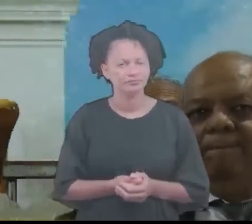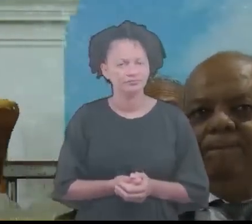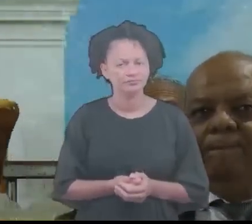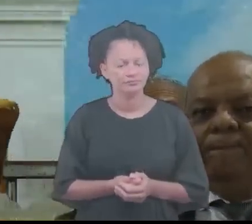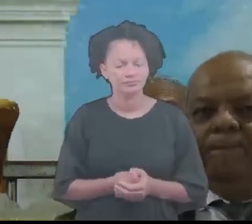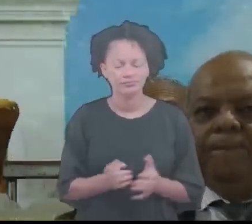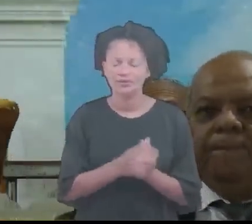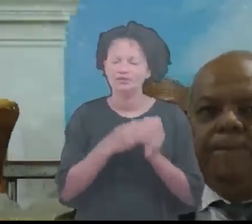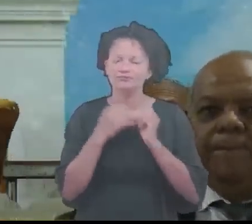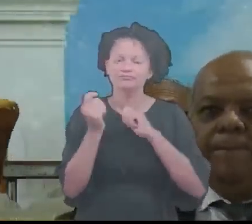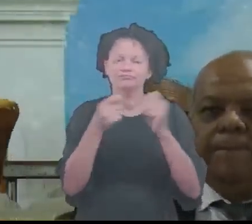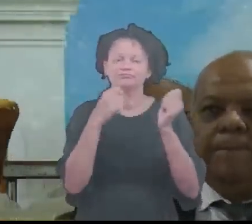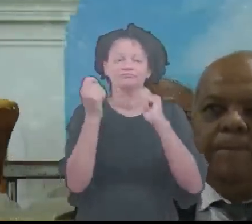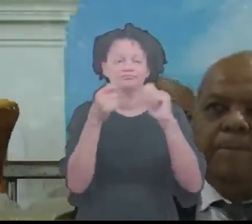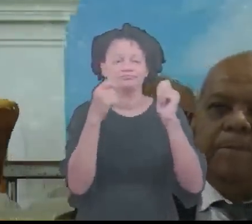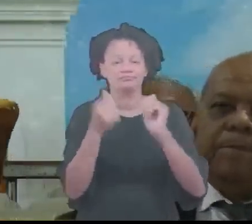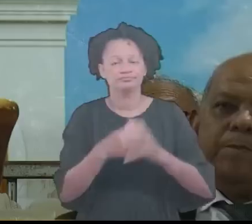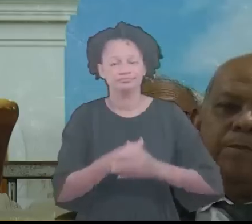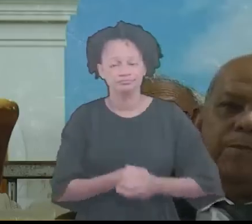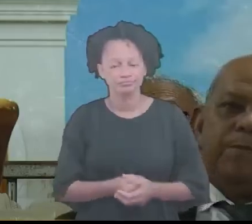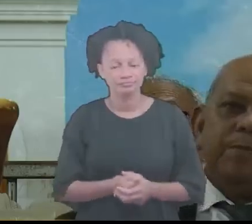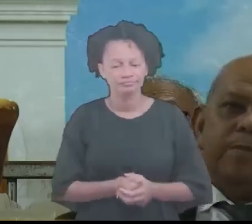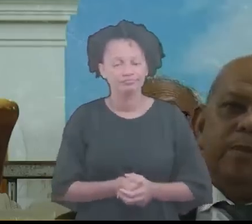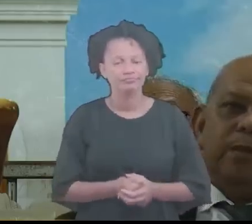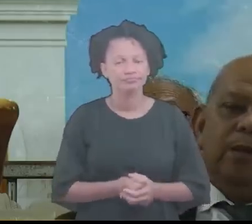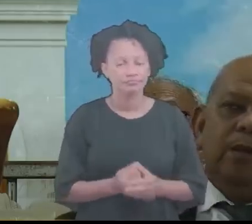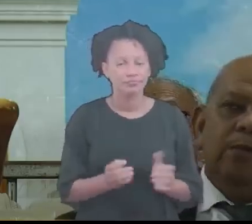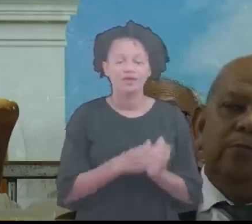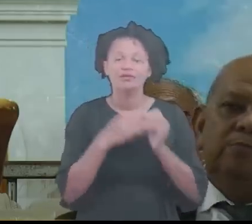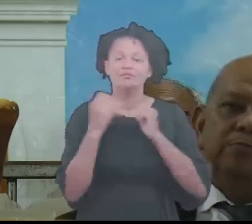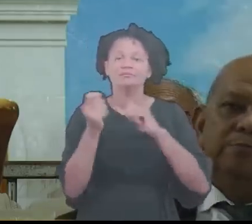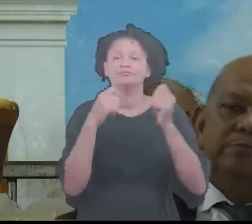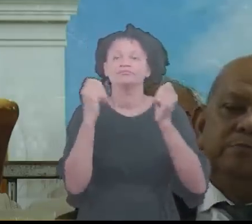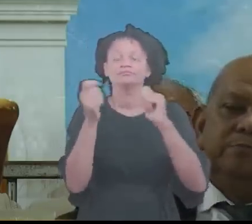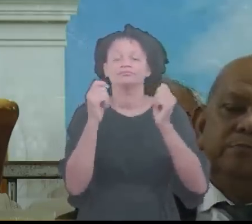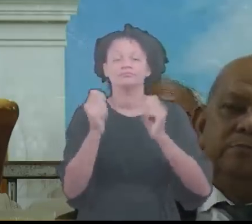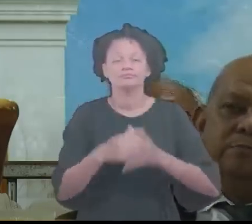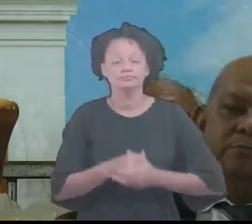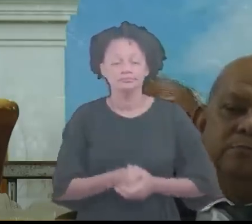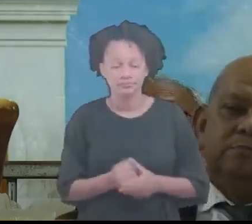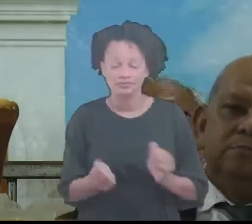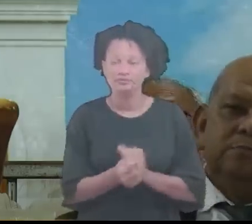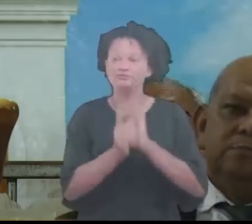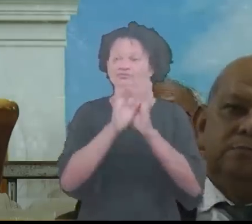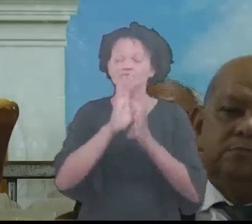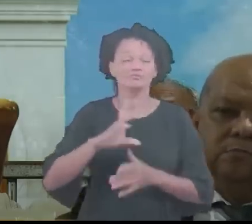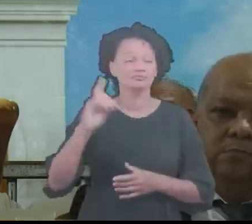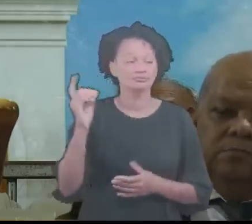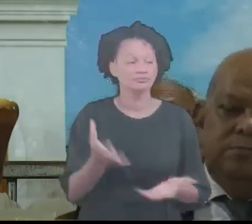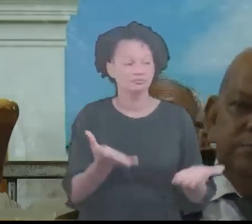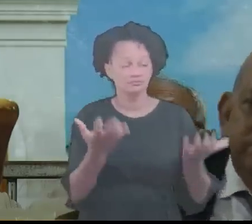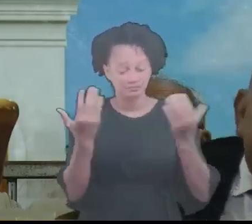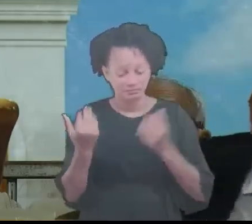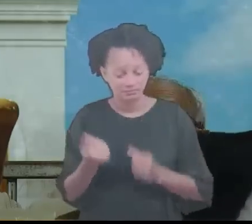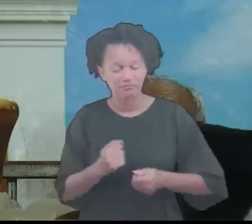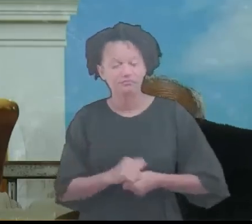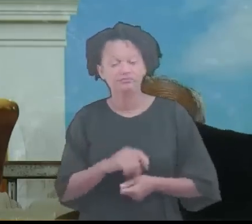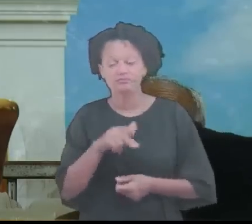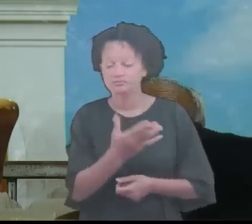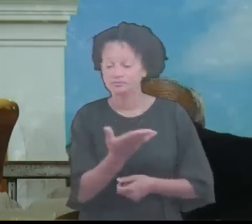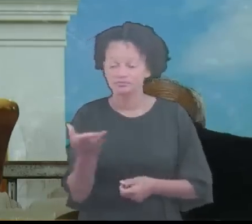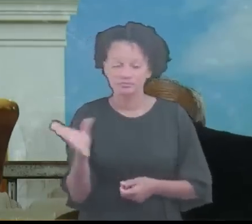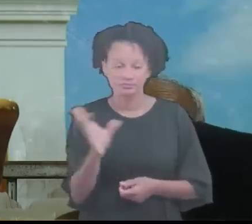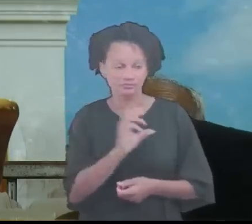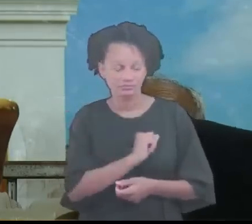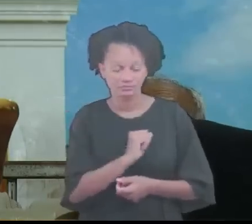Glória. Aleluia, nunca ela fica feia. Aleluia. Glória a Deus. Vamos ver aí, irmãos amados.